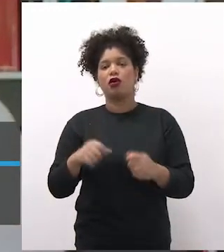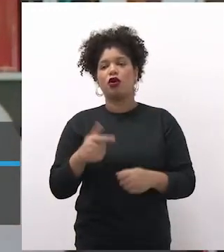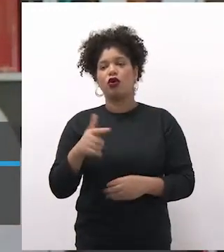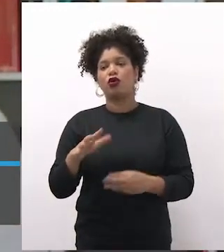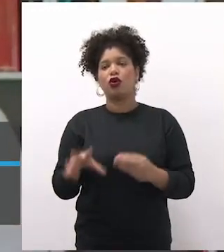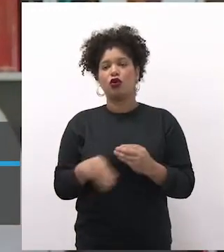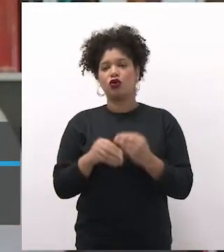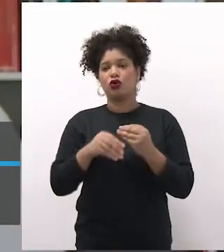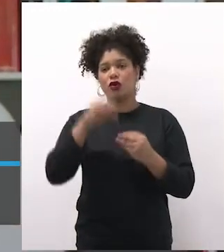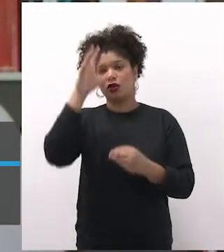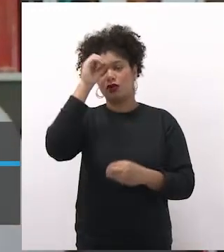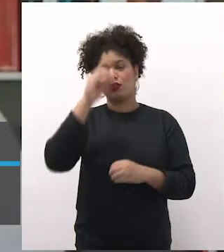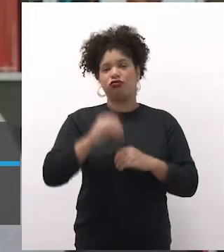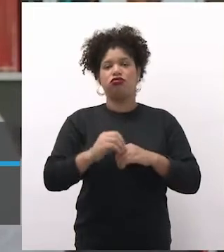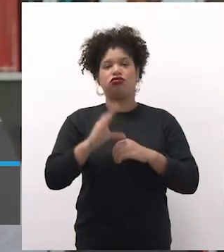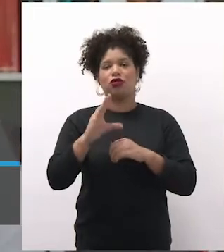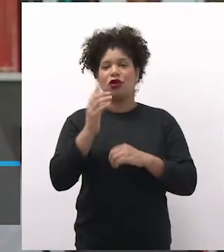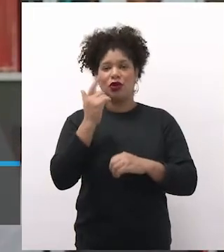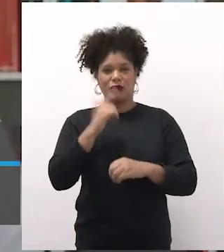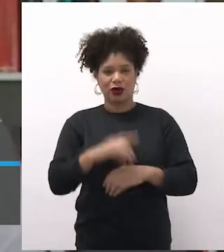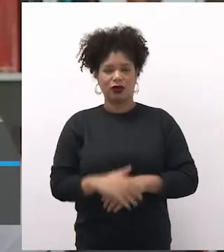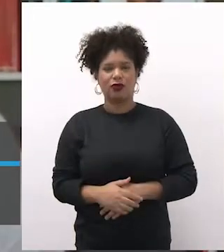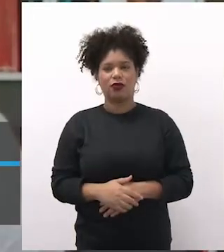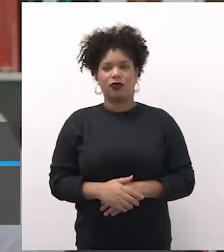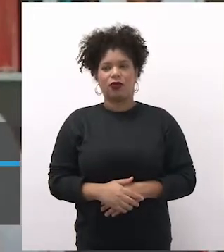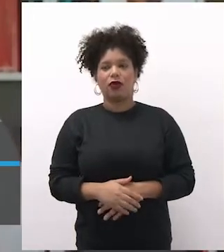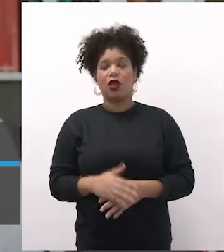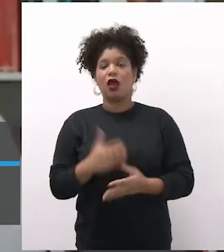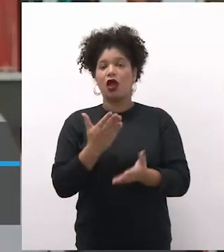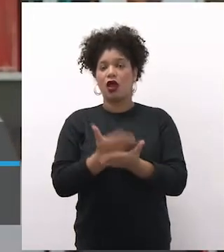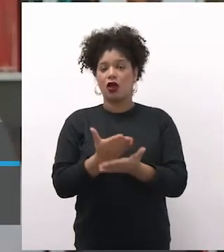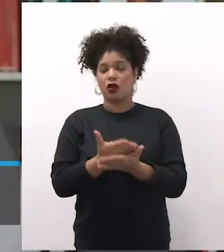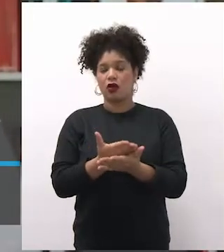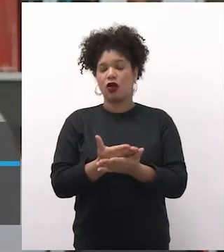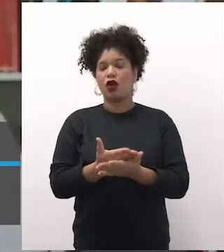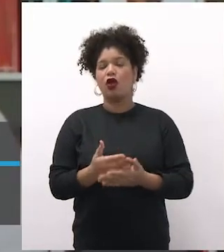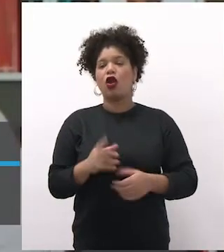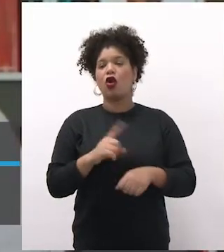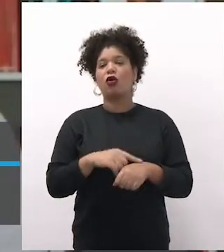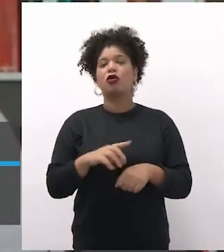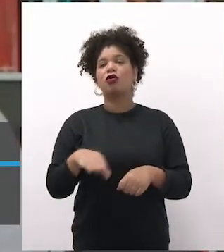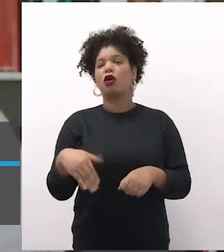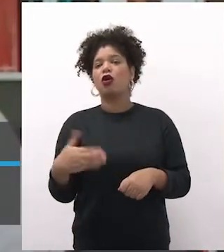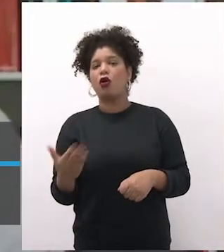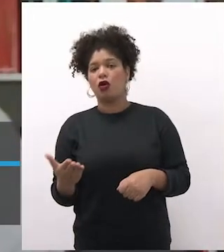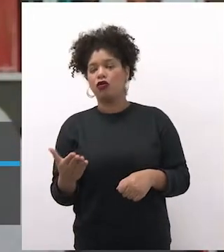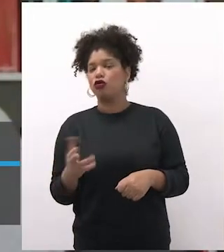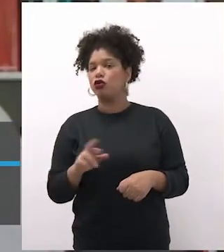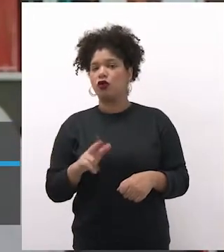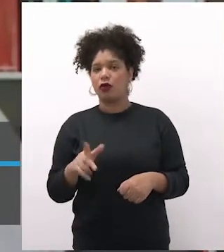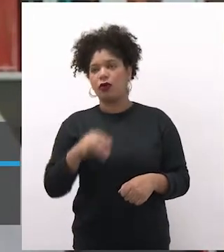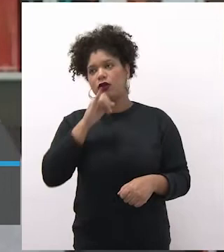relação à aprendizagem. Essas aulas acontecem em horários alternados das aulas do período normal de aula deles. E aí, quando